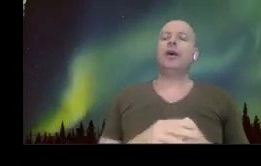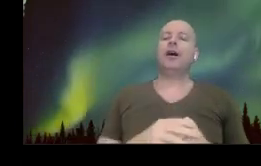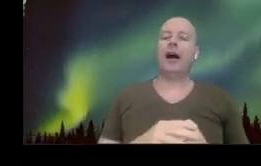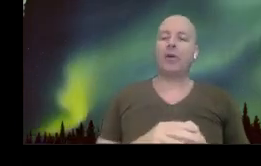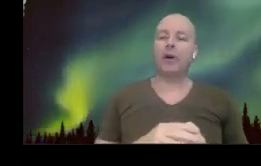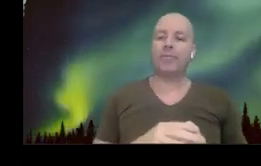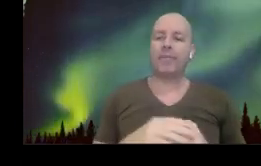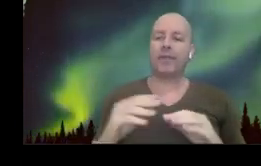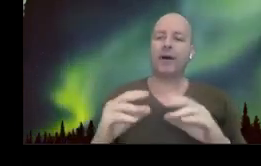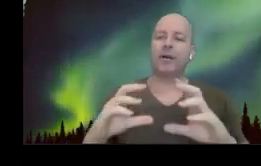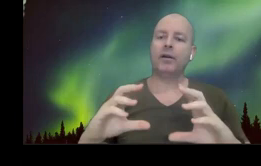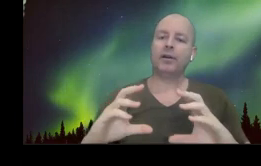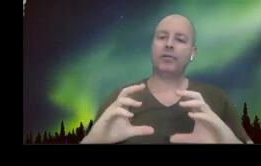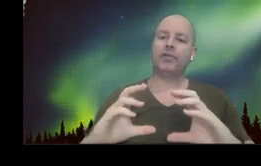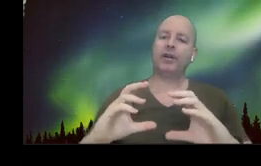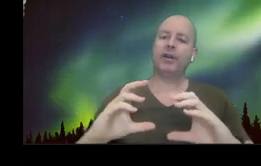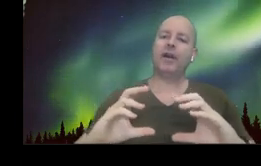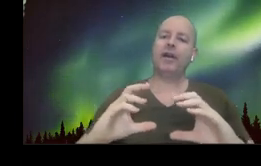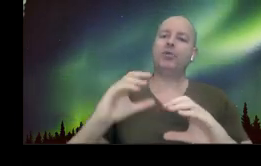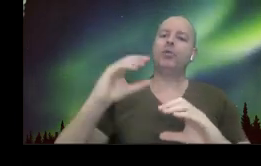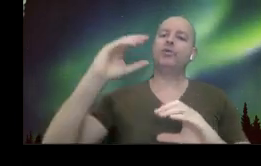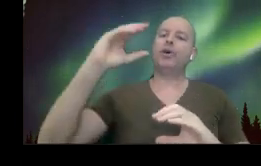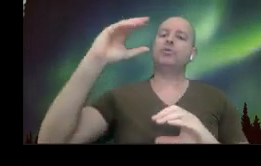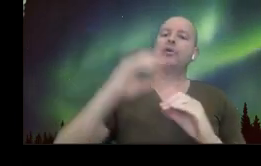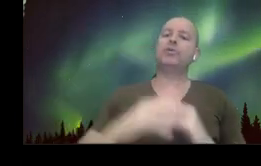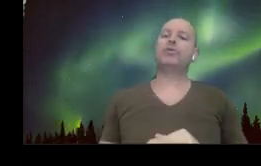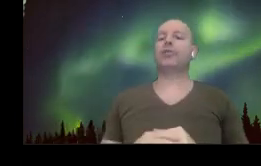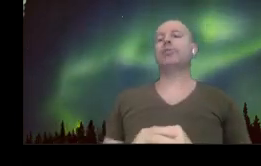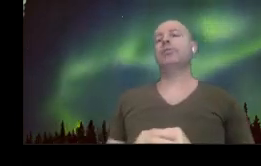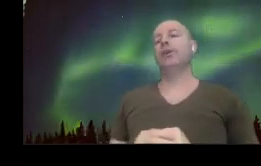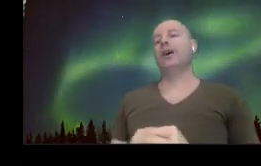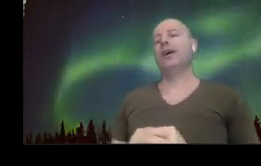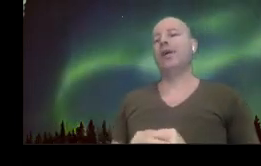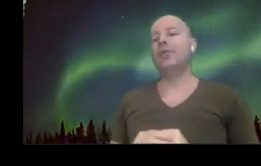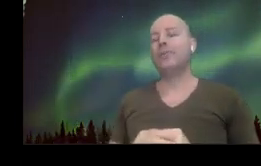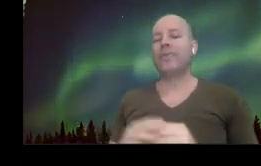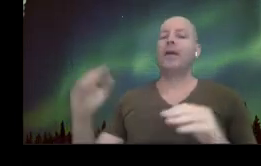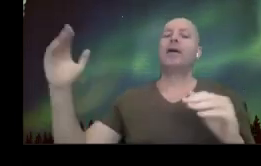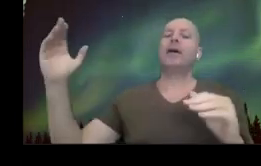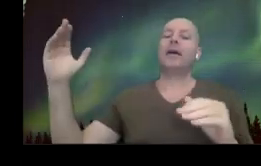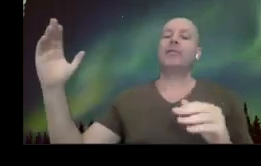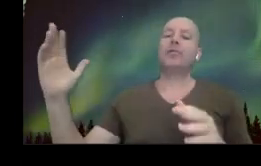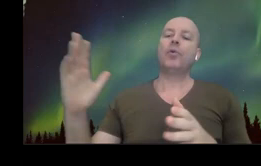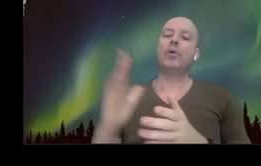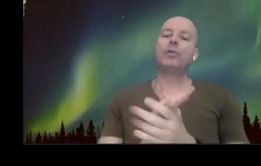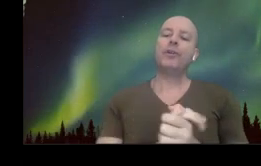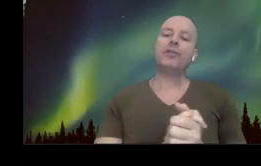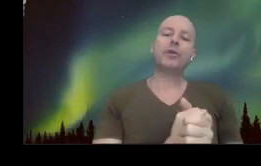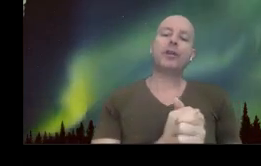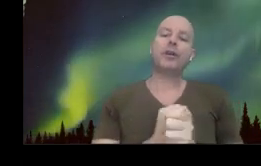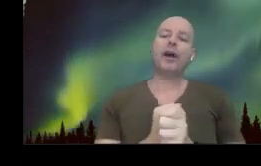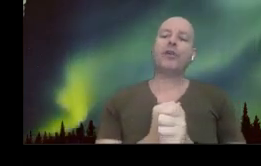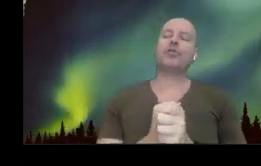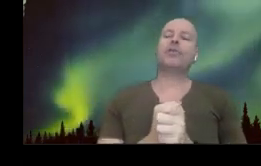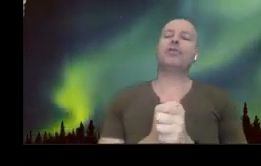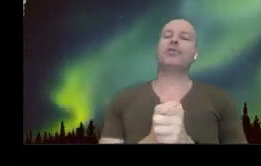de água. Então, você reduz a altura do seu rio. Esse é um outro